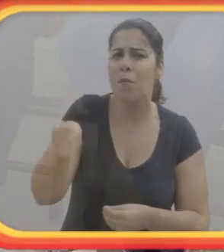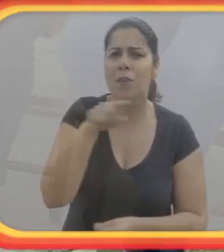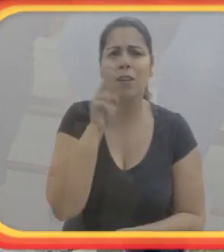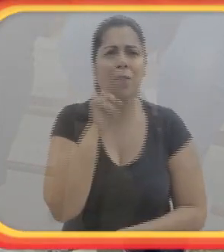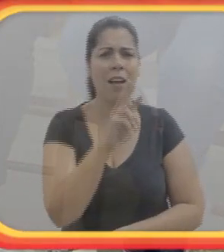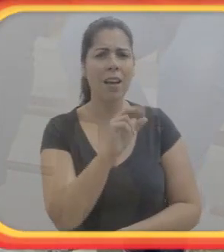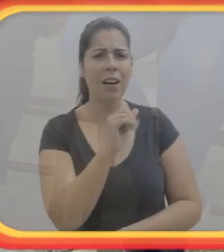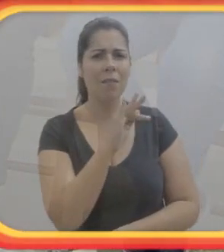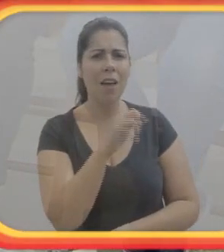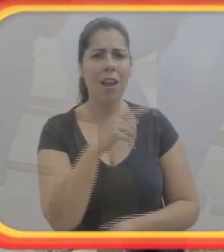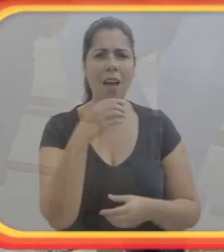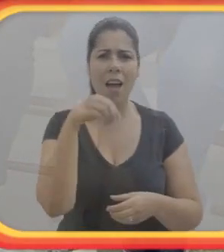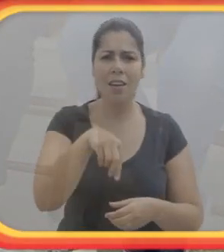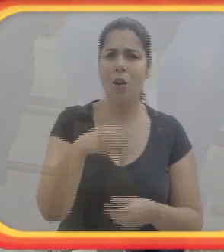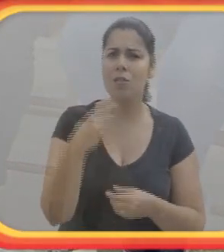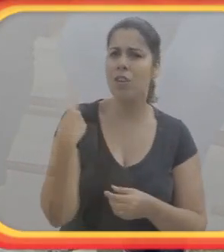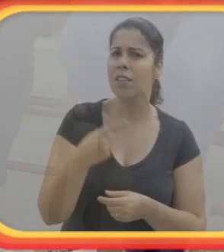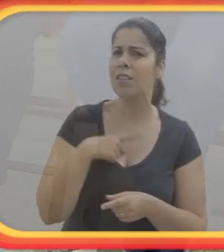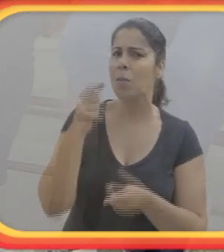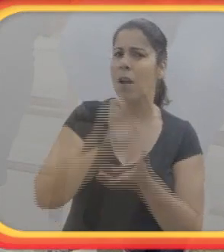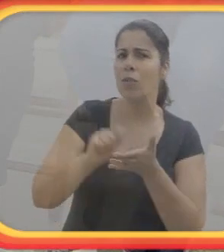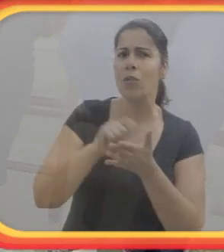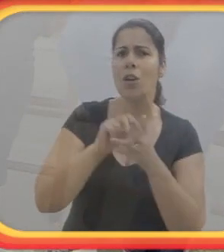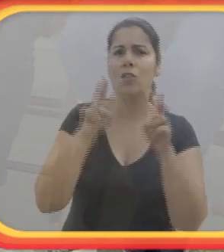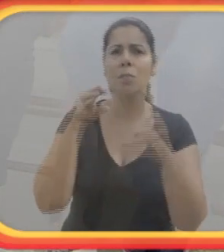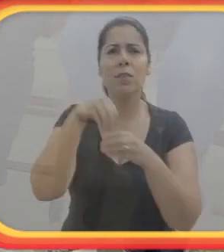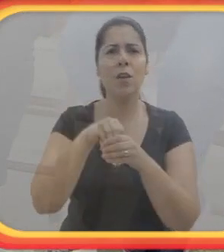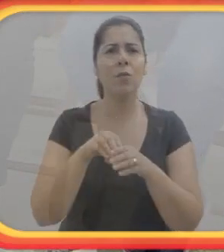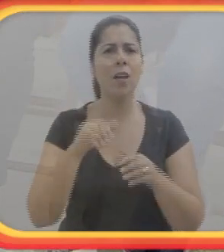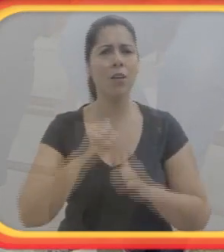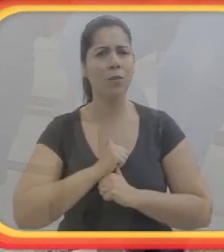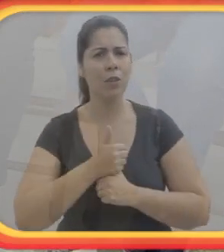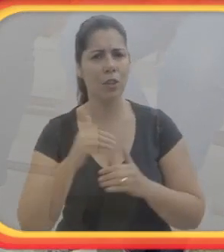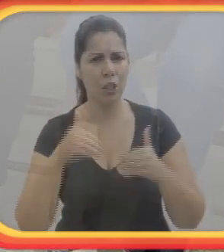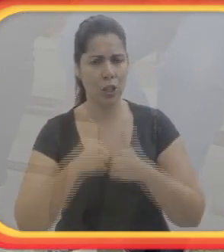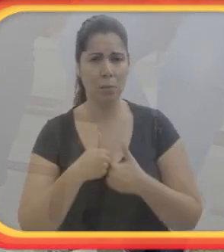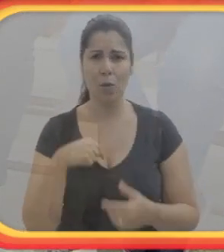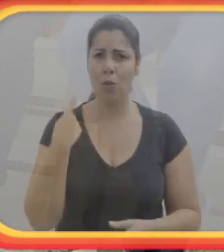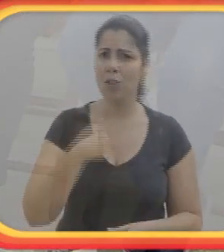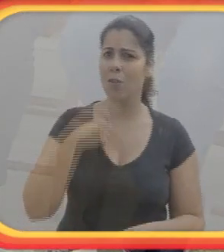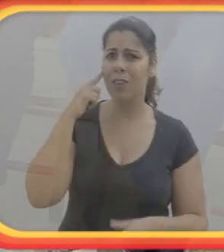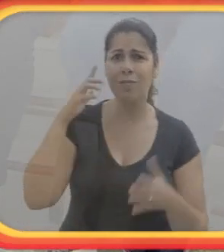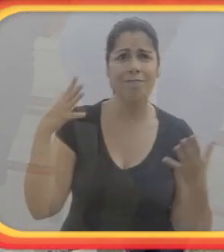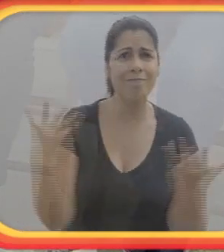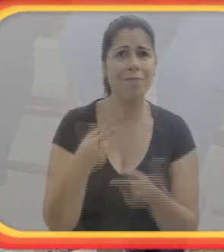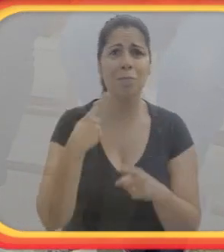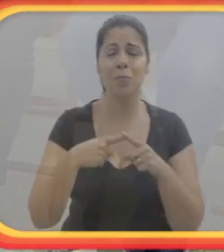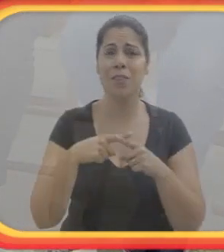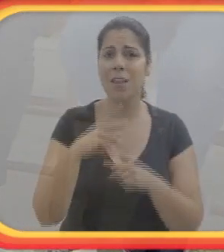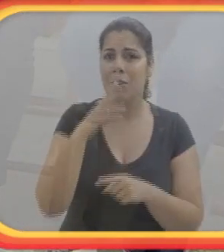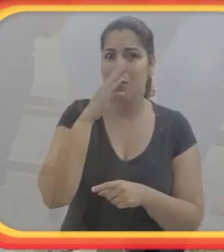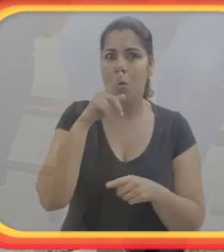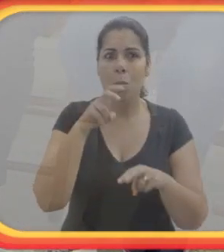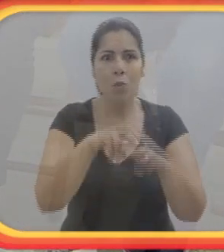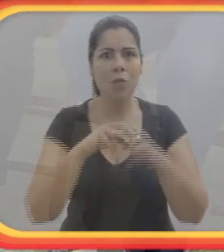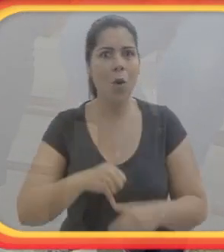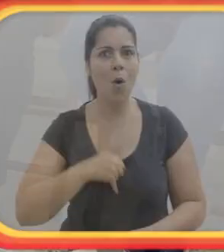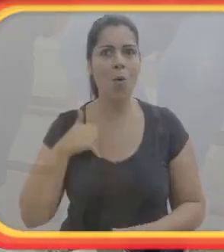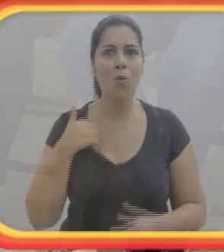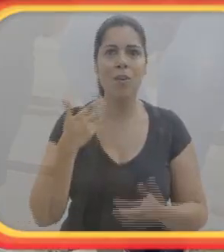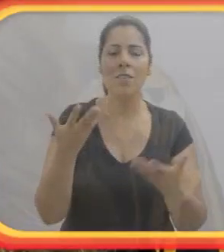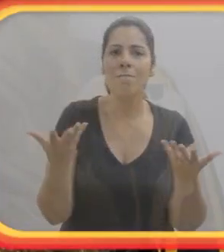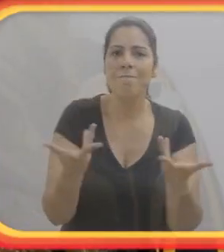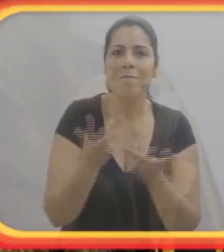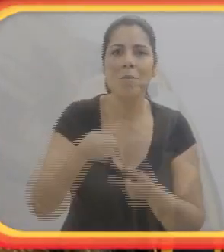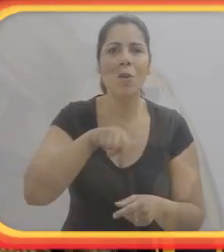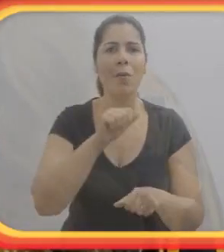autismo? Nossa, eu acho fantástico, eu acho inspirador. É um motivo de orgulho, né? Inspiração para todos